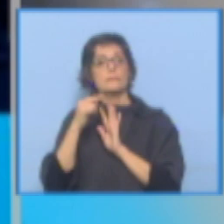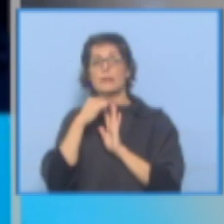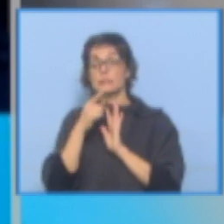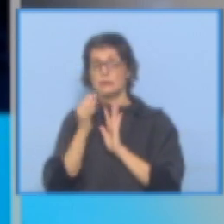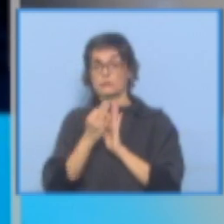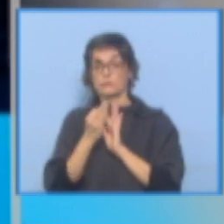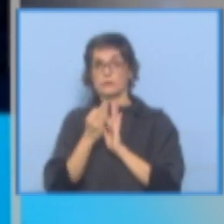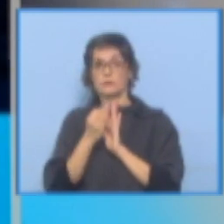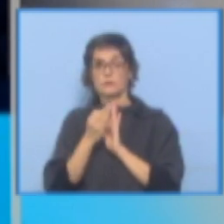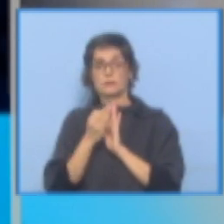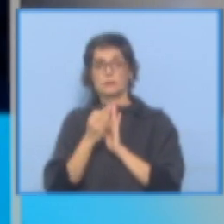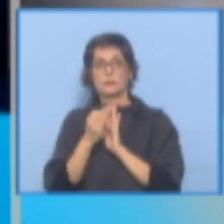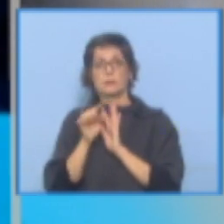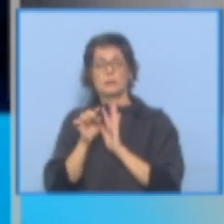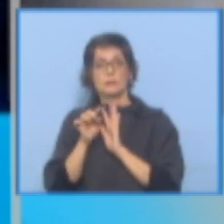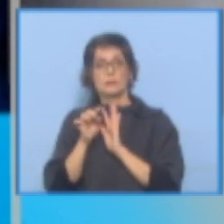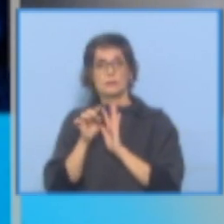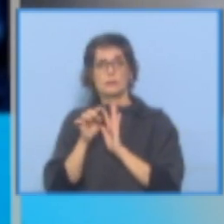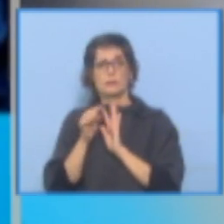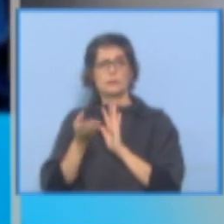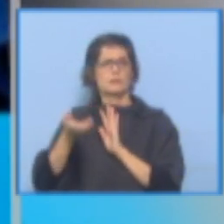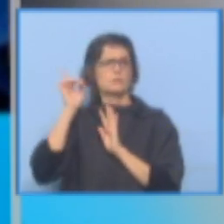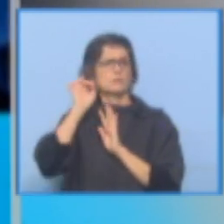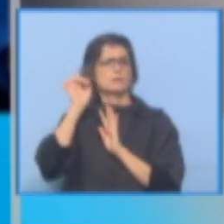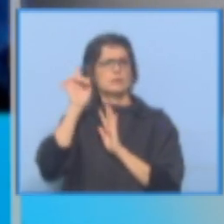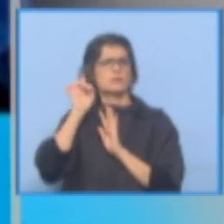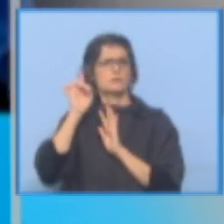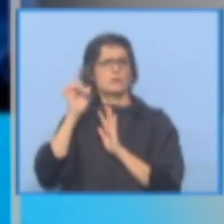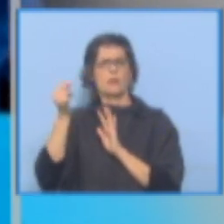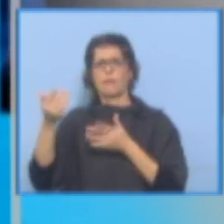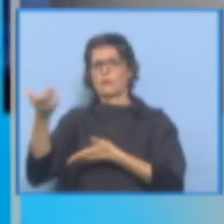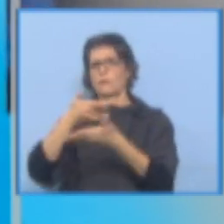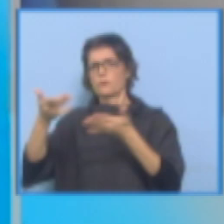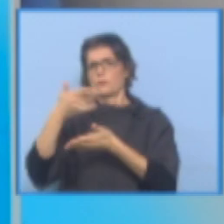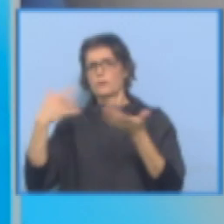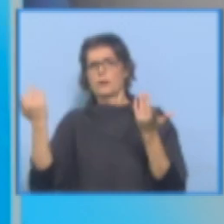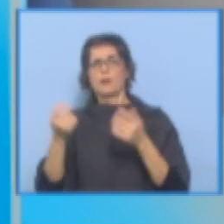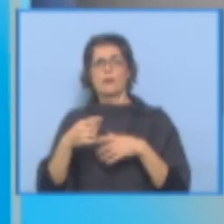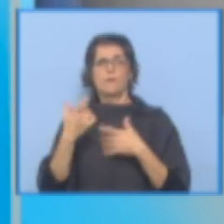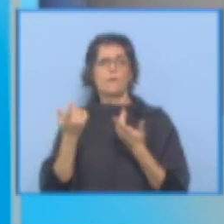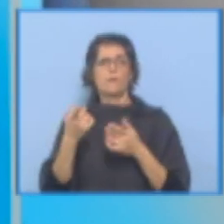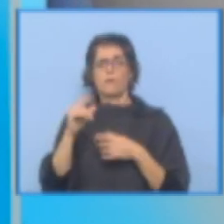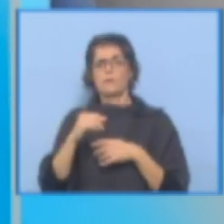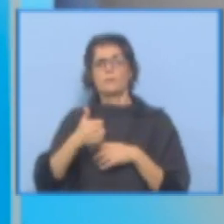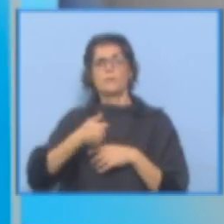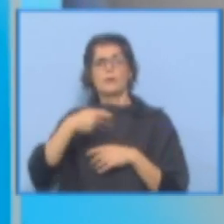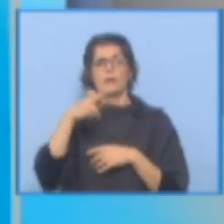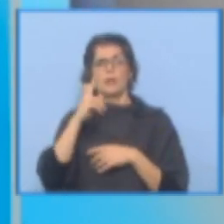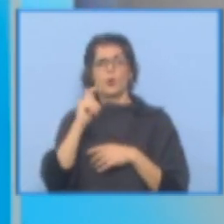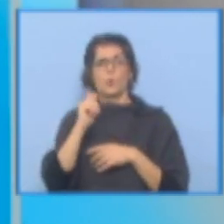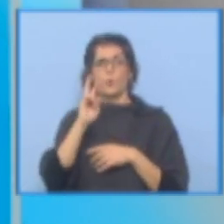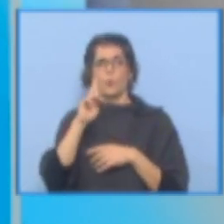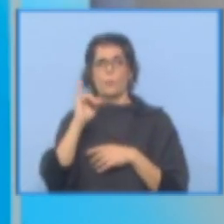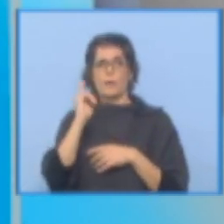que o mau andamento da economia ou até o Brexit, que estamos todos hoje um bocadinho sufocados com a votação